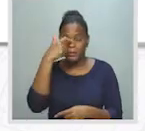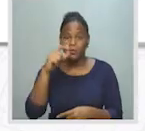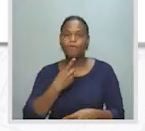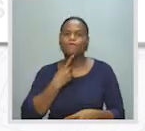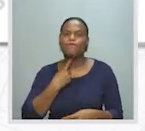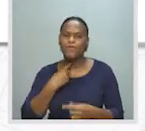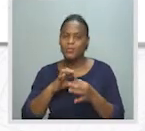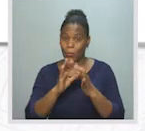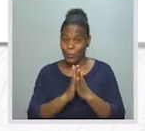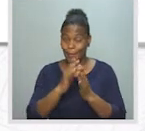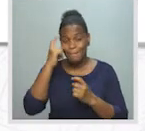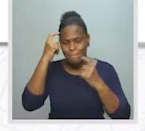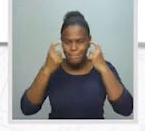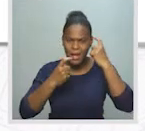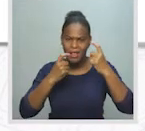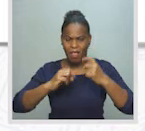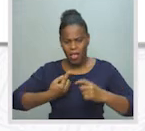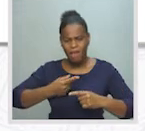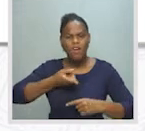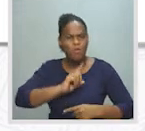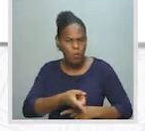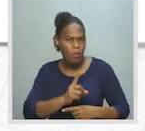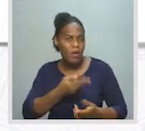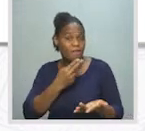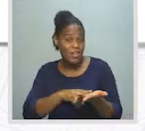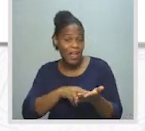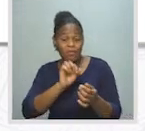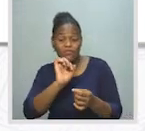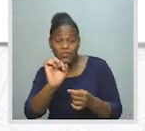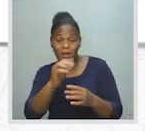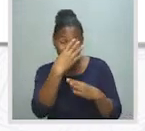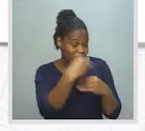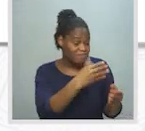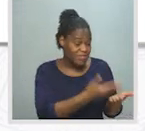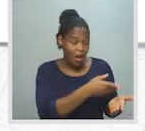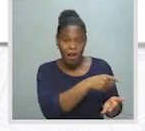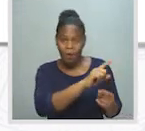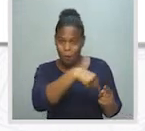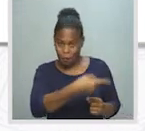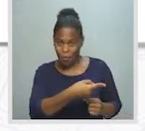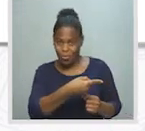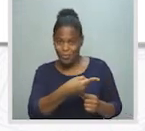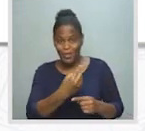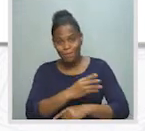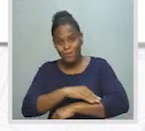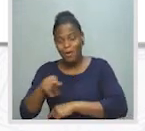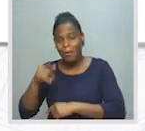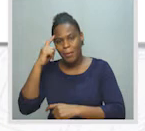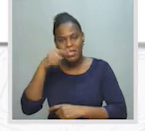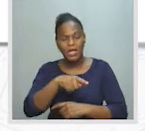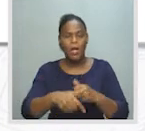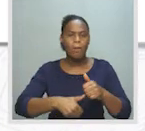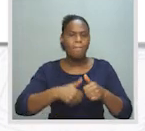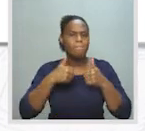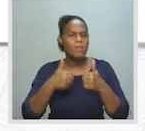o fanático pensa que deve impor a sua verdade aos outros e considera que isso é